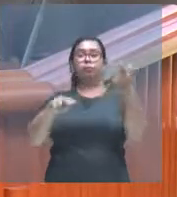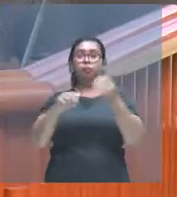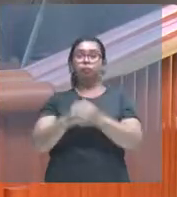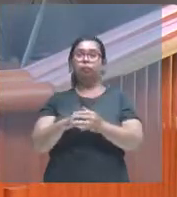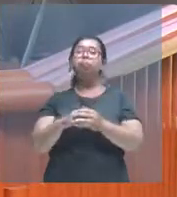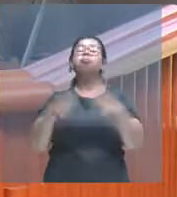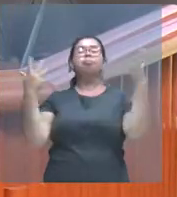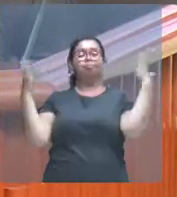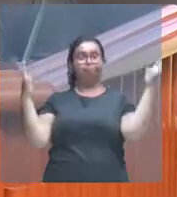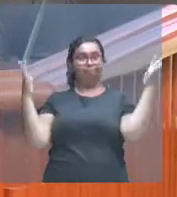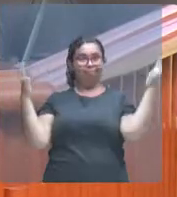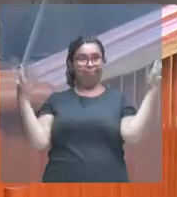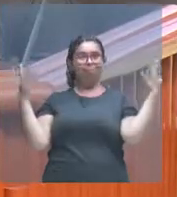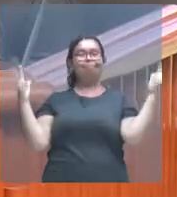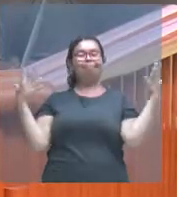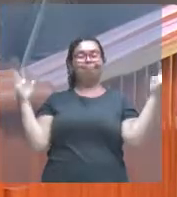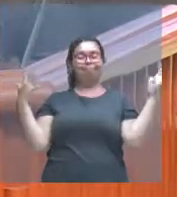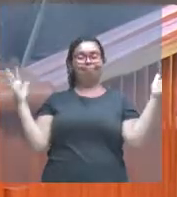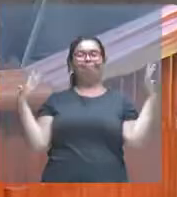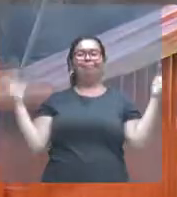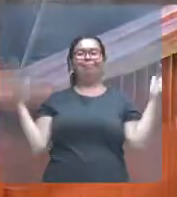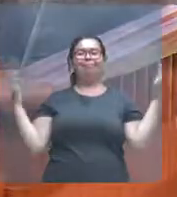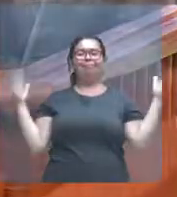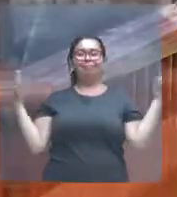uma salva de palmas calorosa.